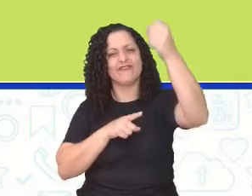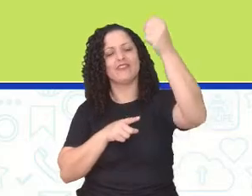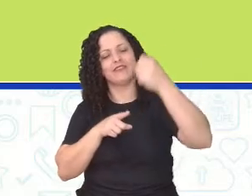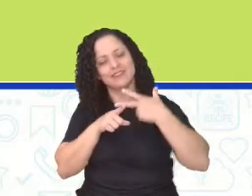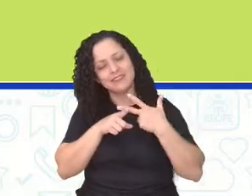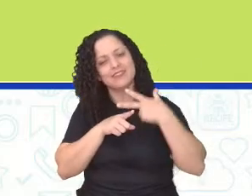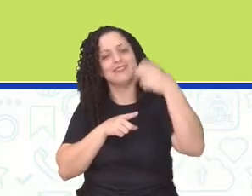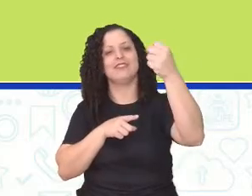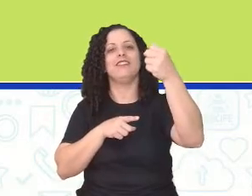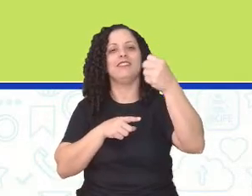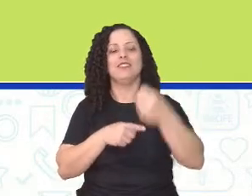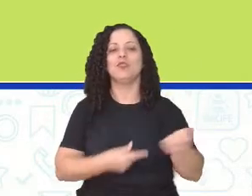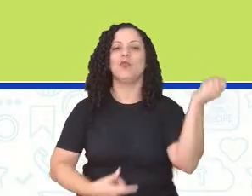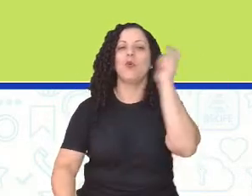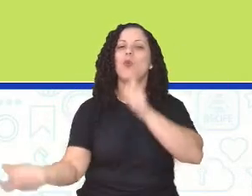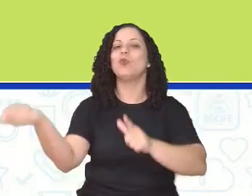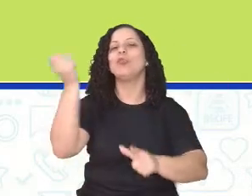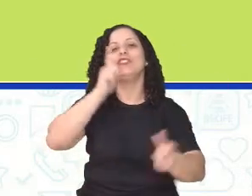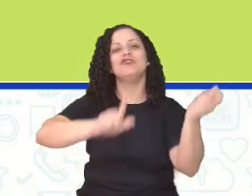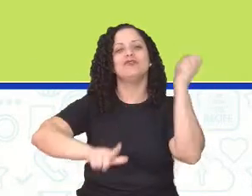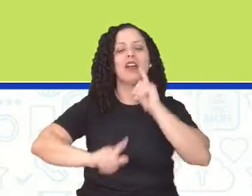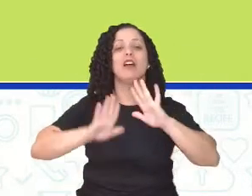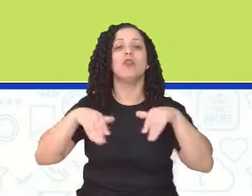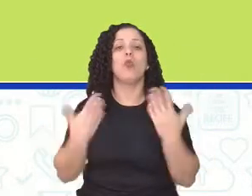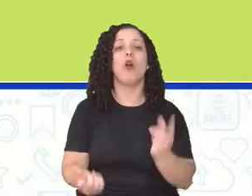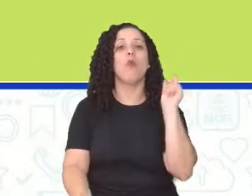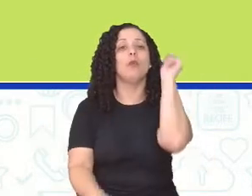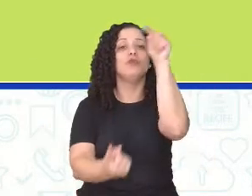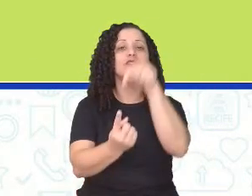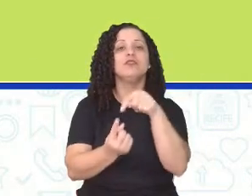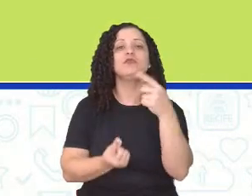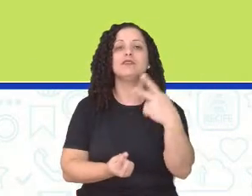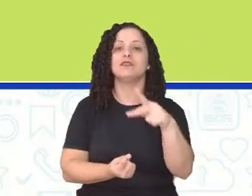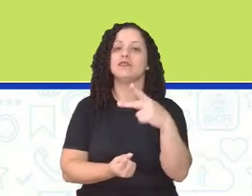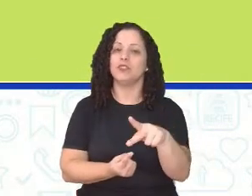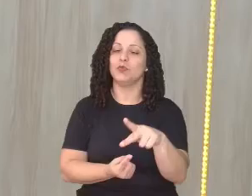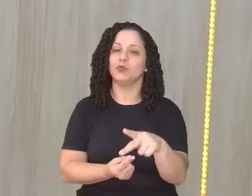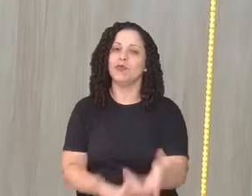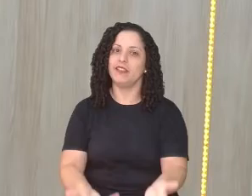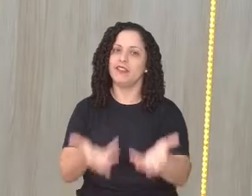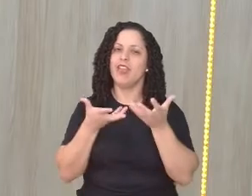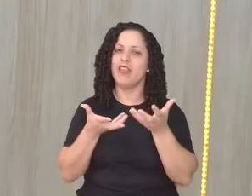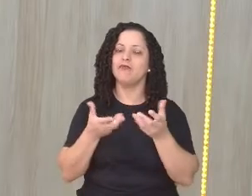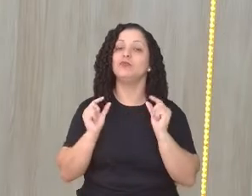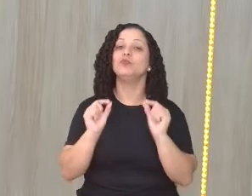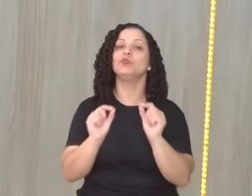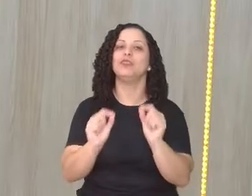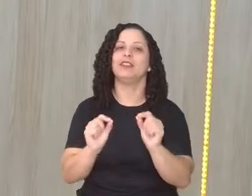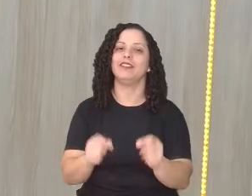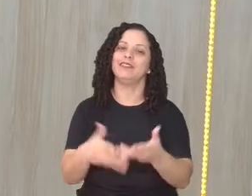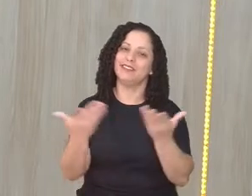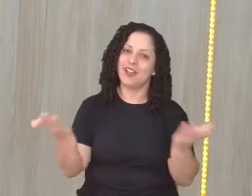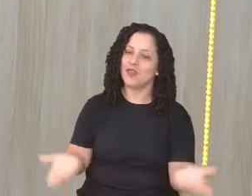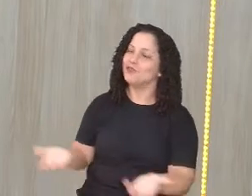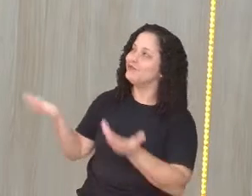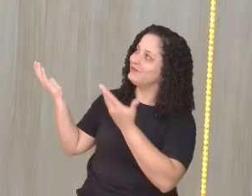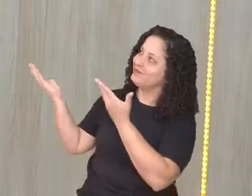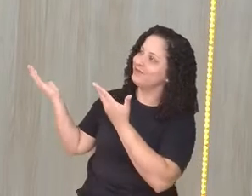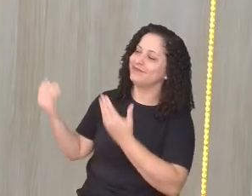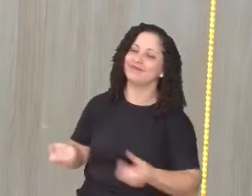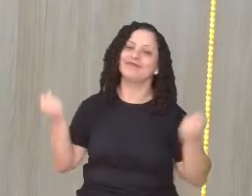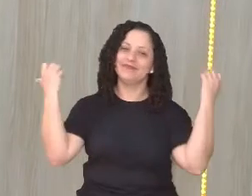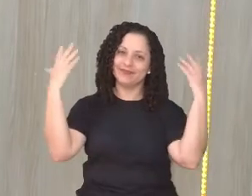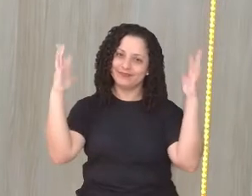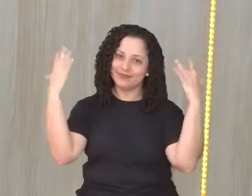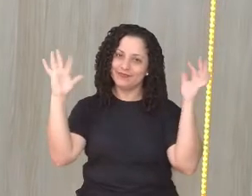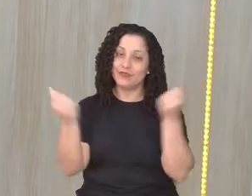O que vocês querem conquistar na vida, qual o seu projeto de vida que você quer conquistar. Então, esse é o meu grande desejo. Curta